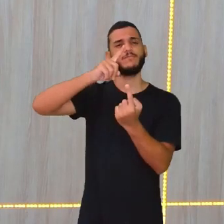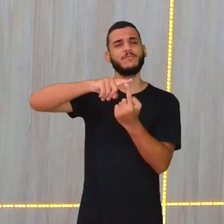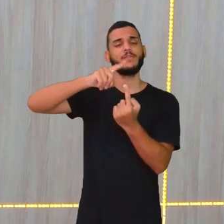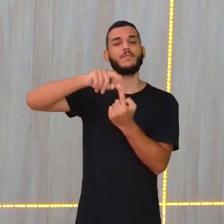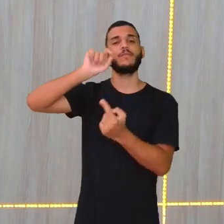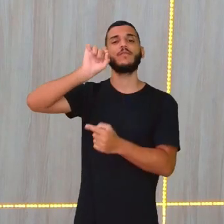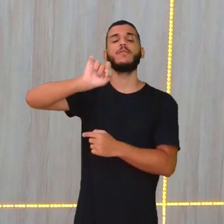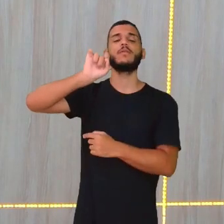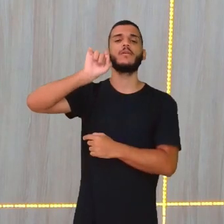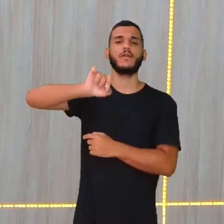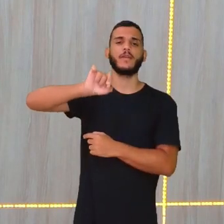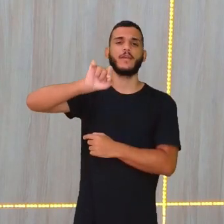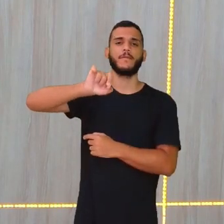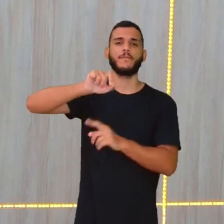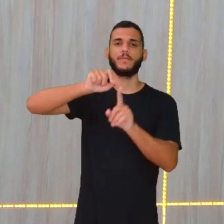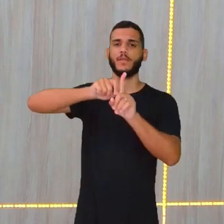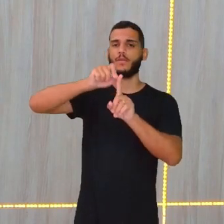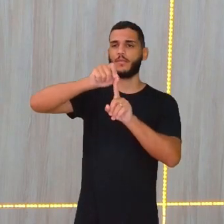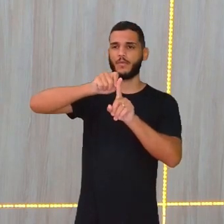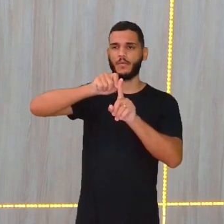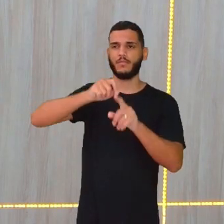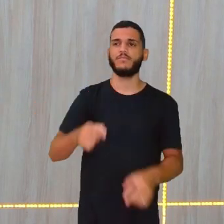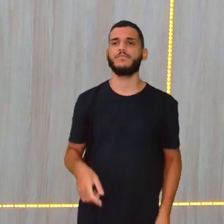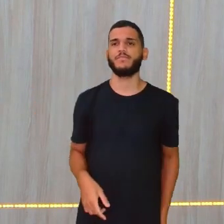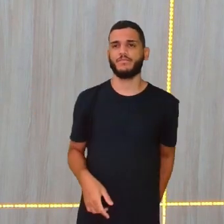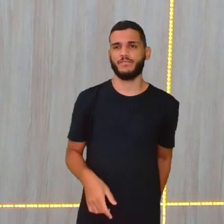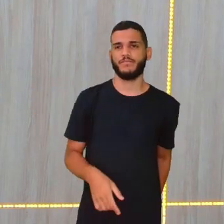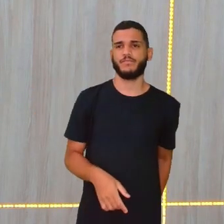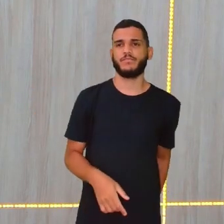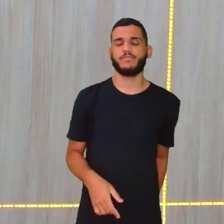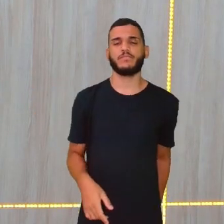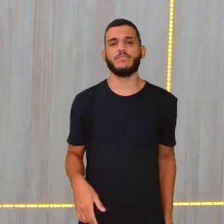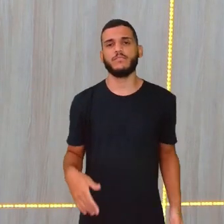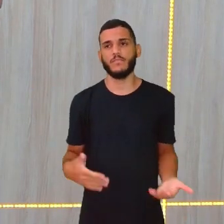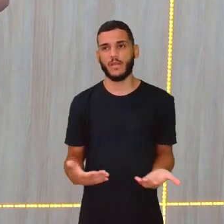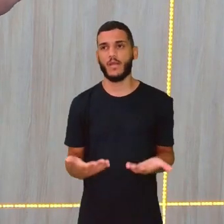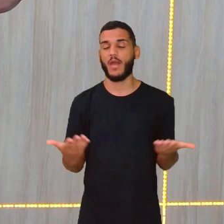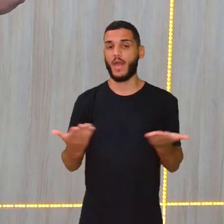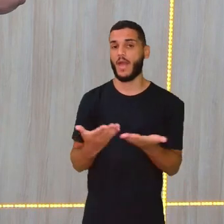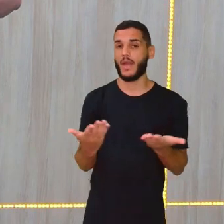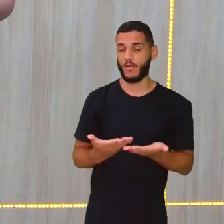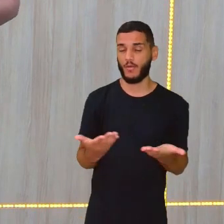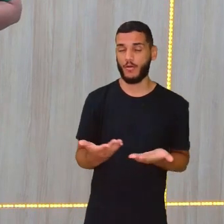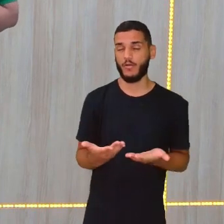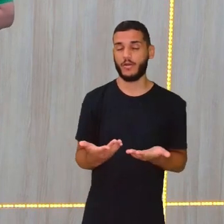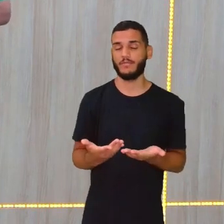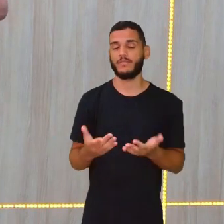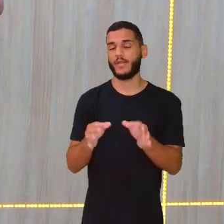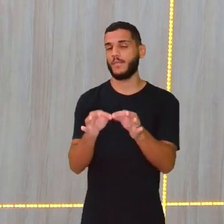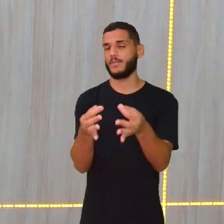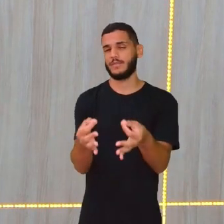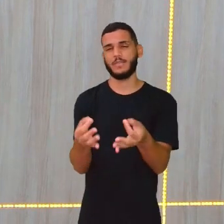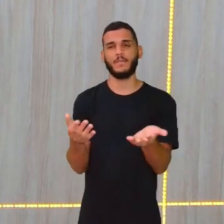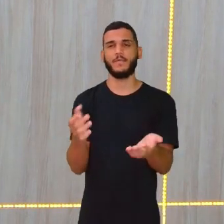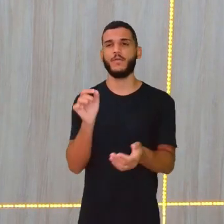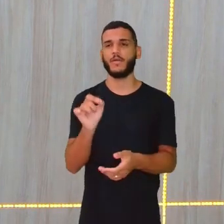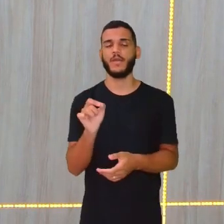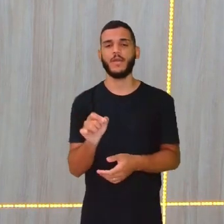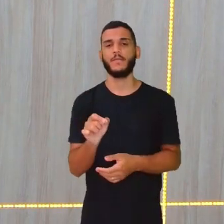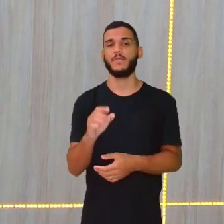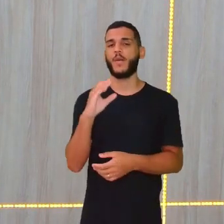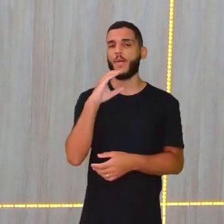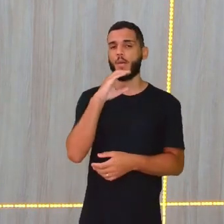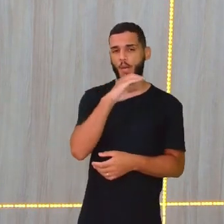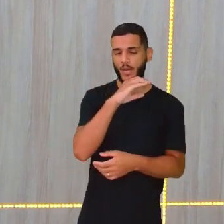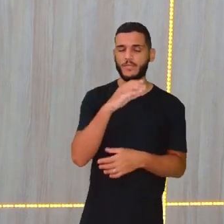de termômetro. Continuando, a gente vai falar aí de agora muito simples, né? É a questão aí